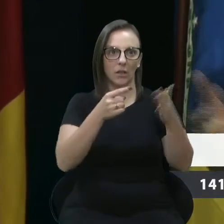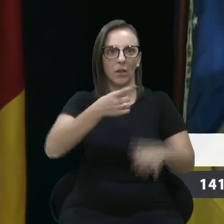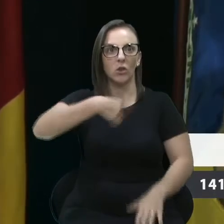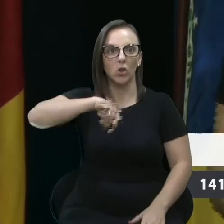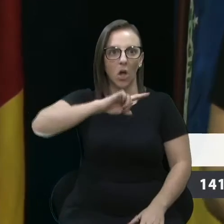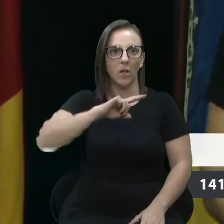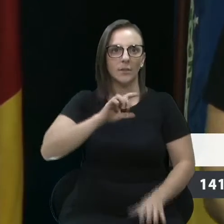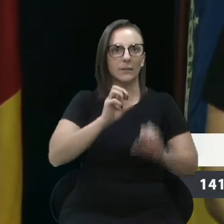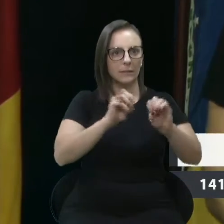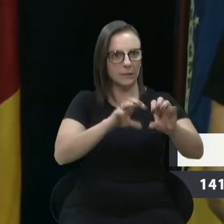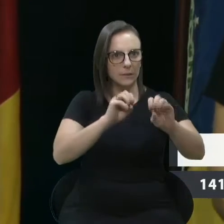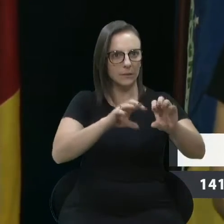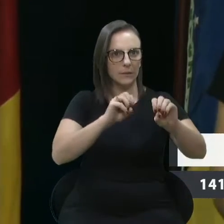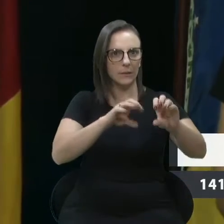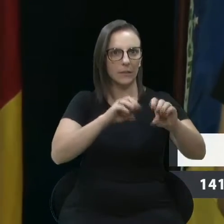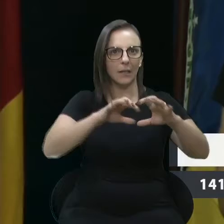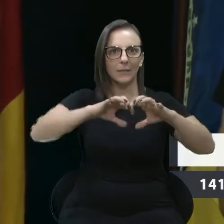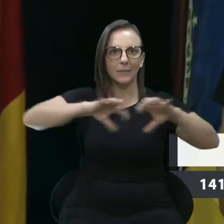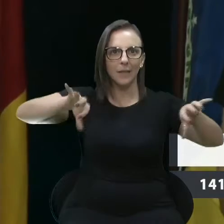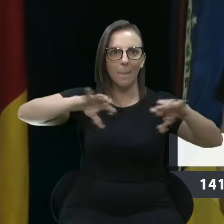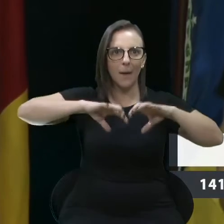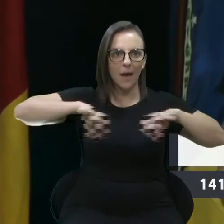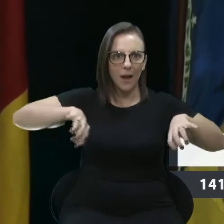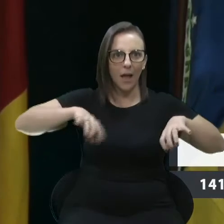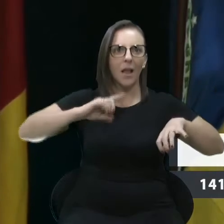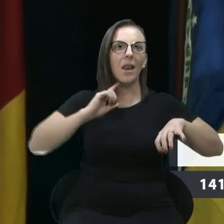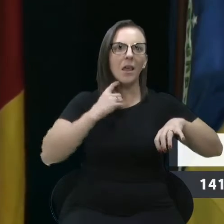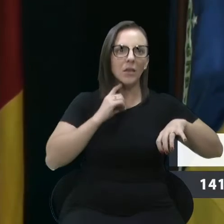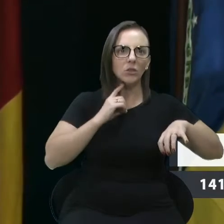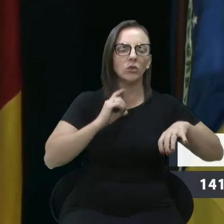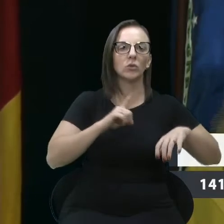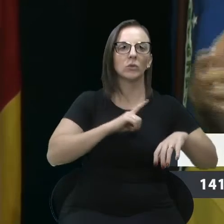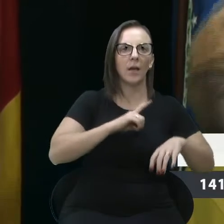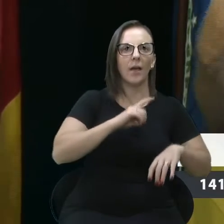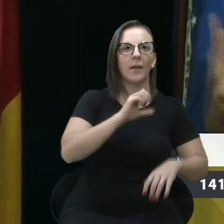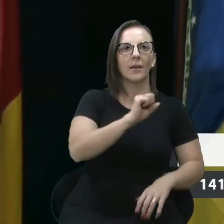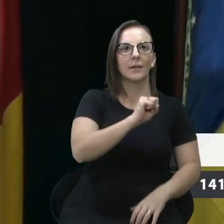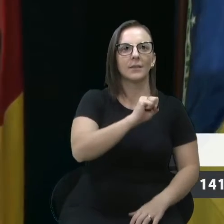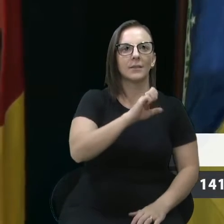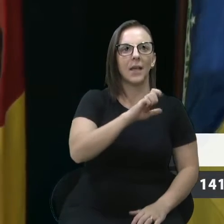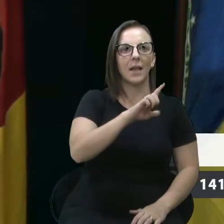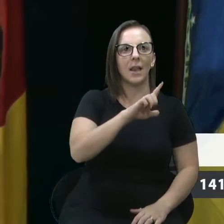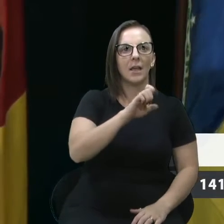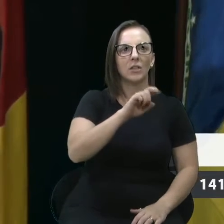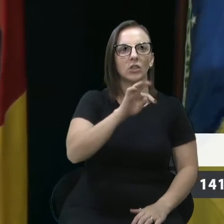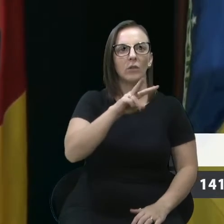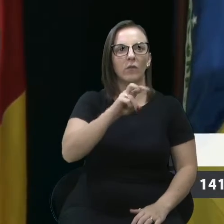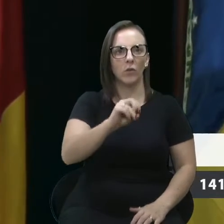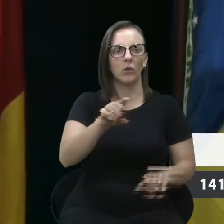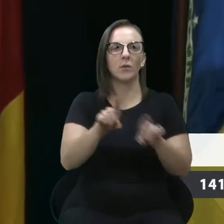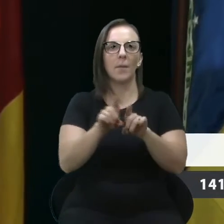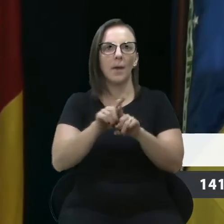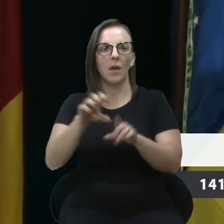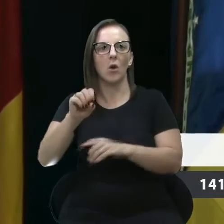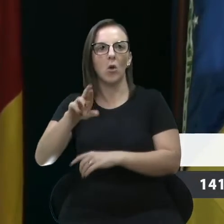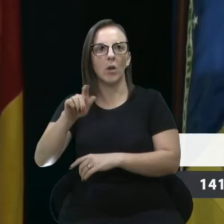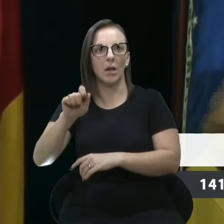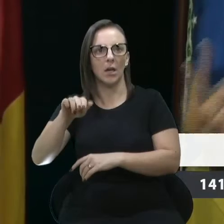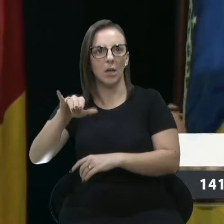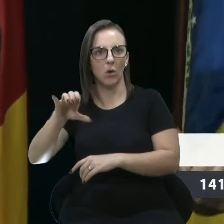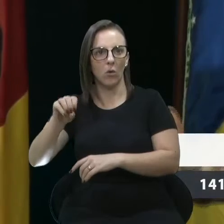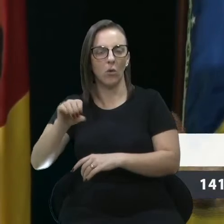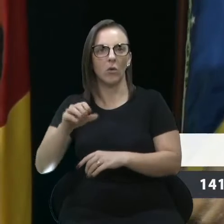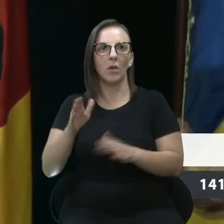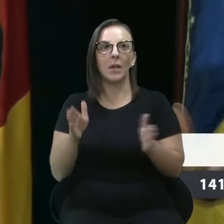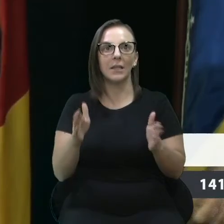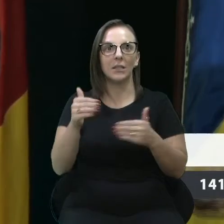o lixo, que na Festa da Uva, por exemplo, a gente tem lixo seletivo e lixo orgânico. Então, que quando fosse feitas as lixeiras do centro, nós também fizéssemos